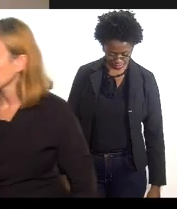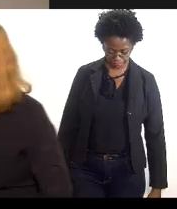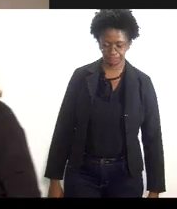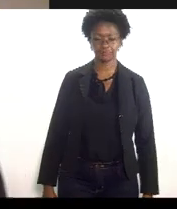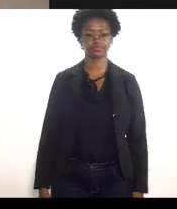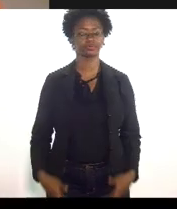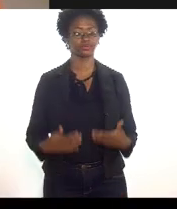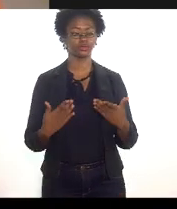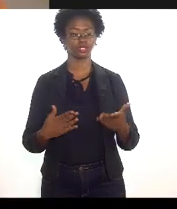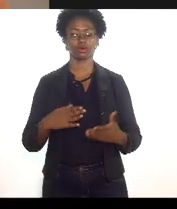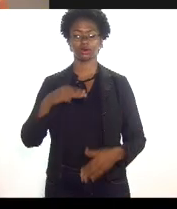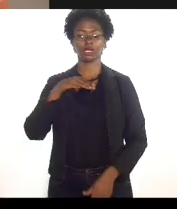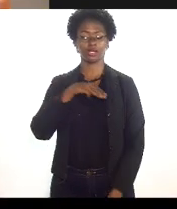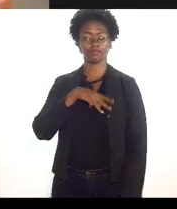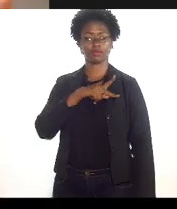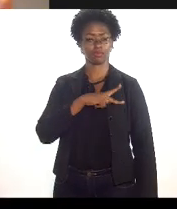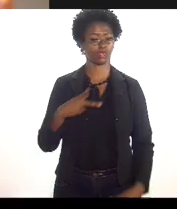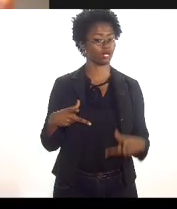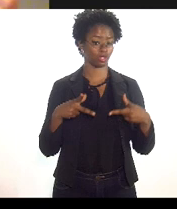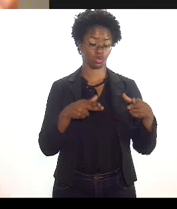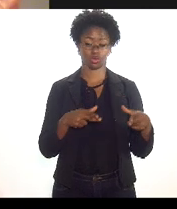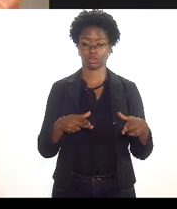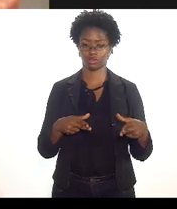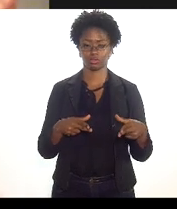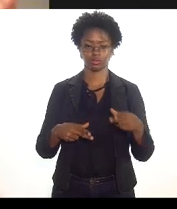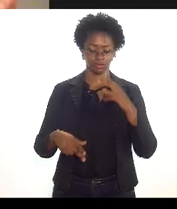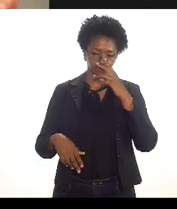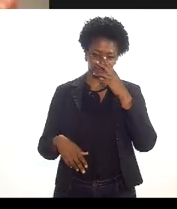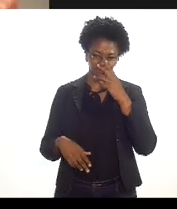Então, na ANP era a mesma coisa.